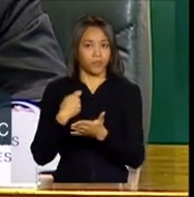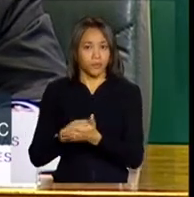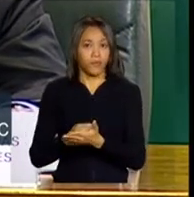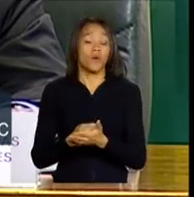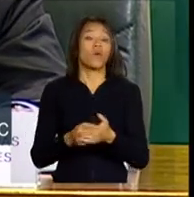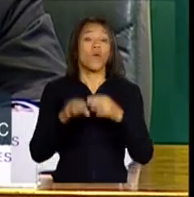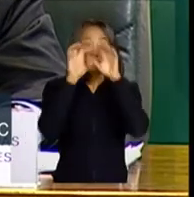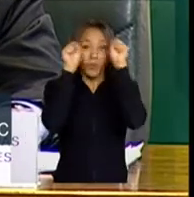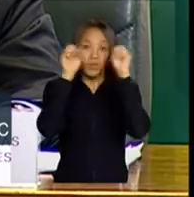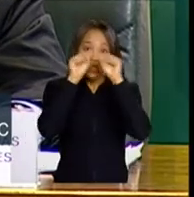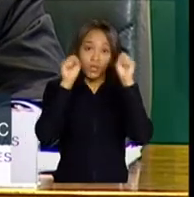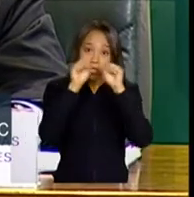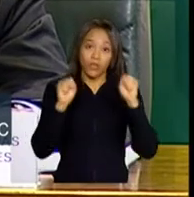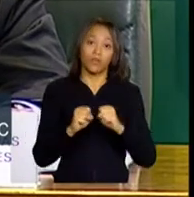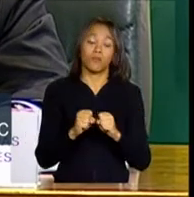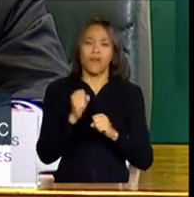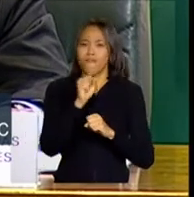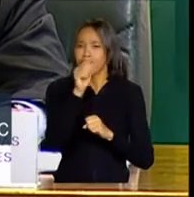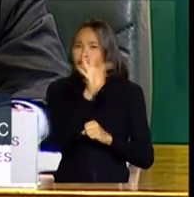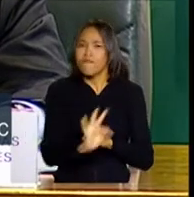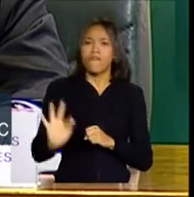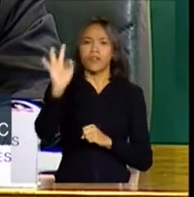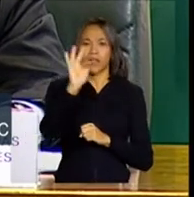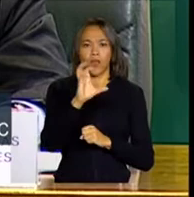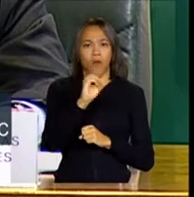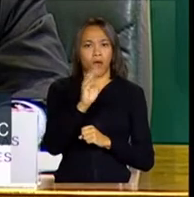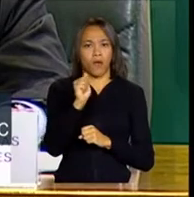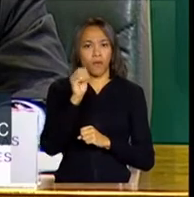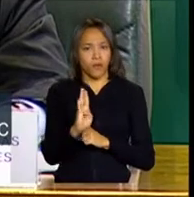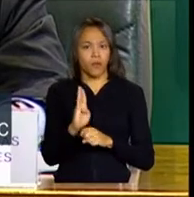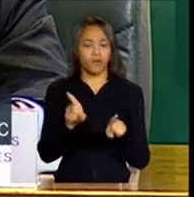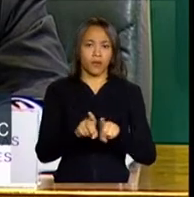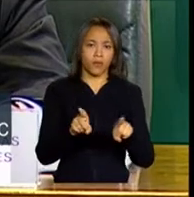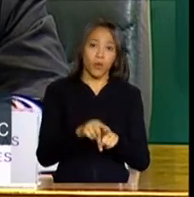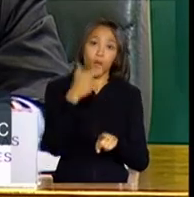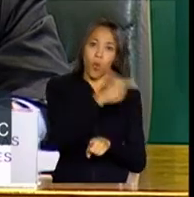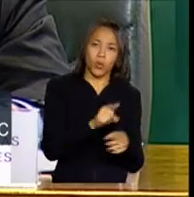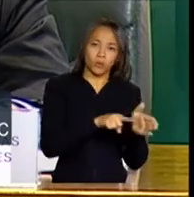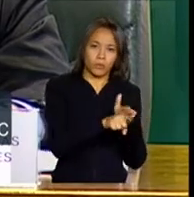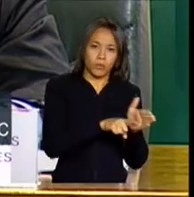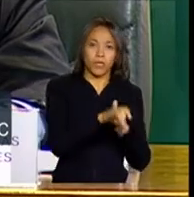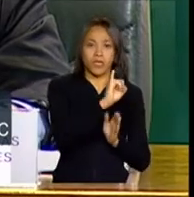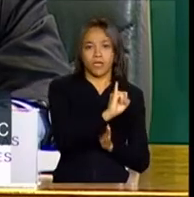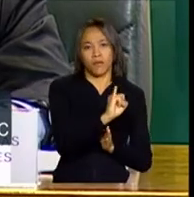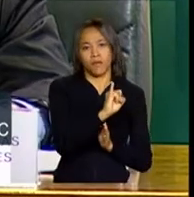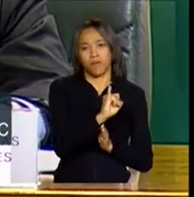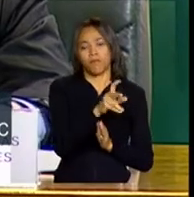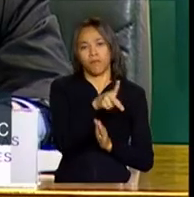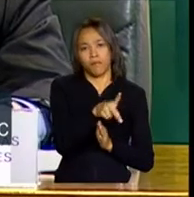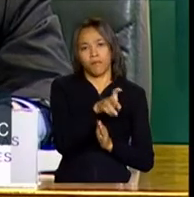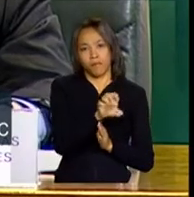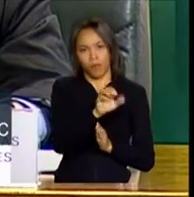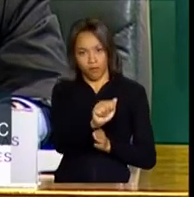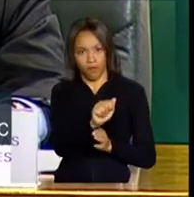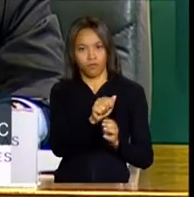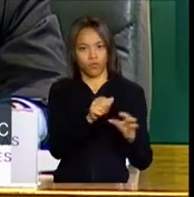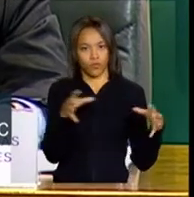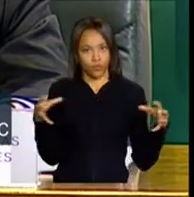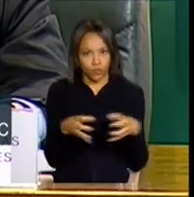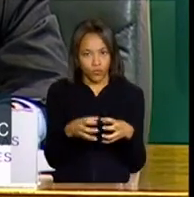Federal da Ordem dos Advogados do Brasil e com Instituto de Pesquisa Econômica aplicada o ipeia